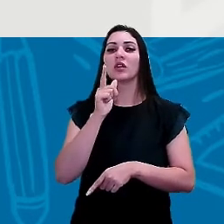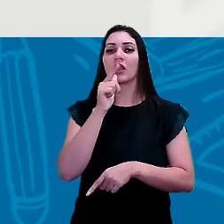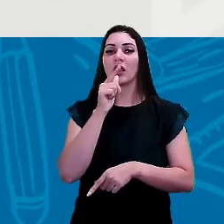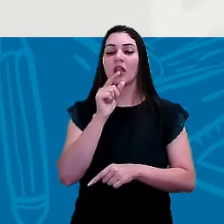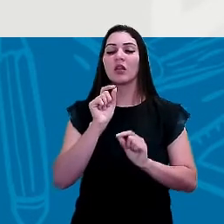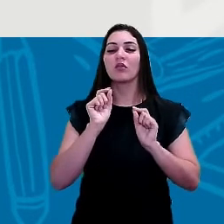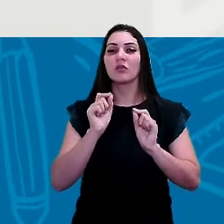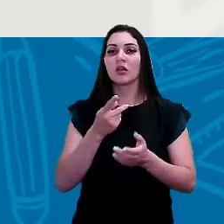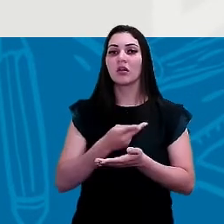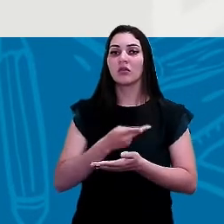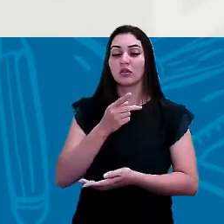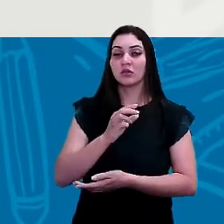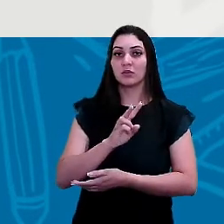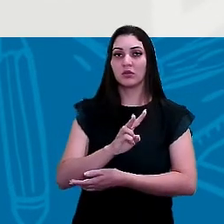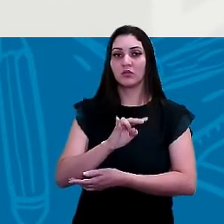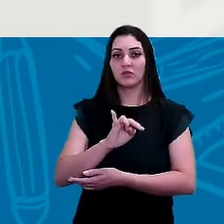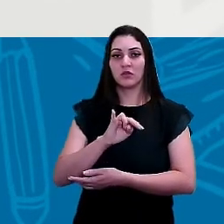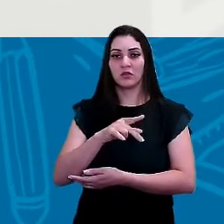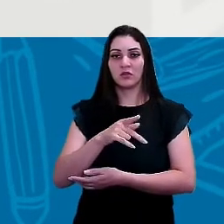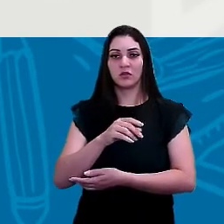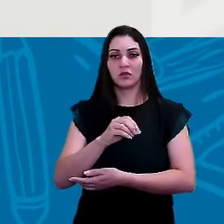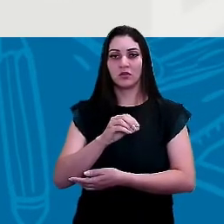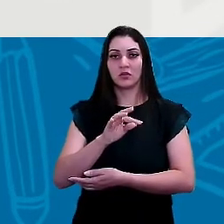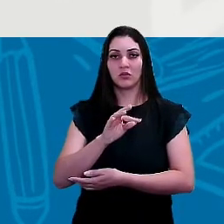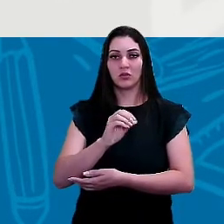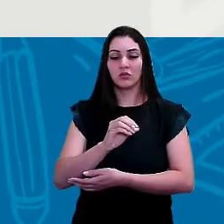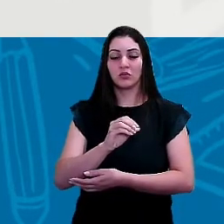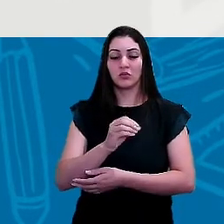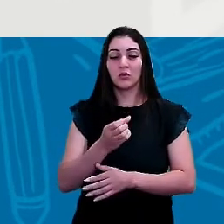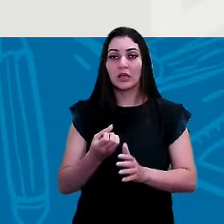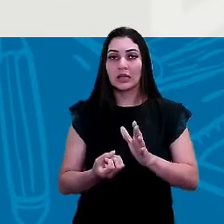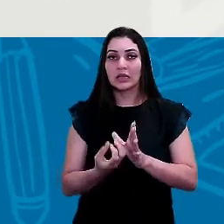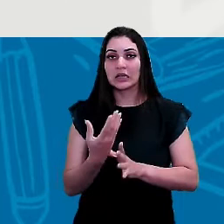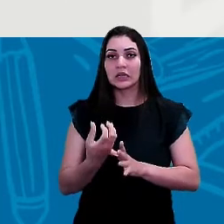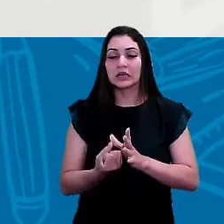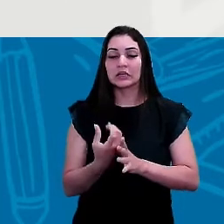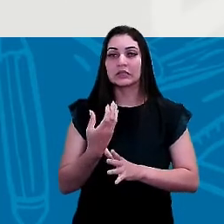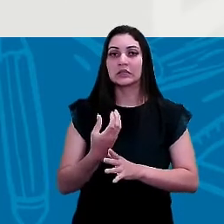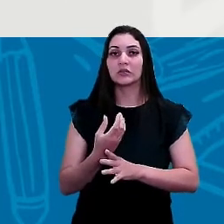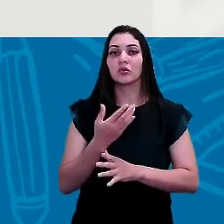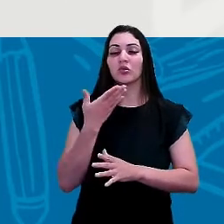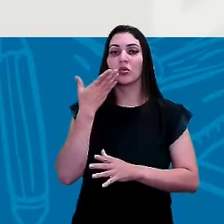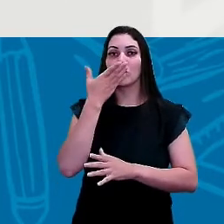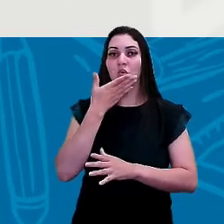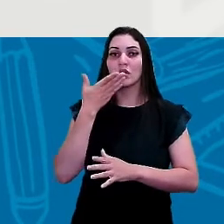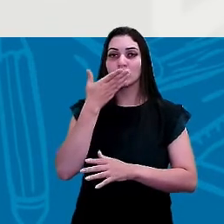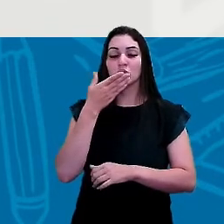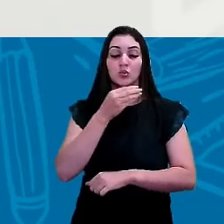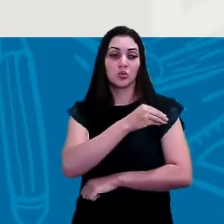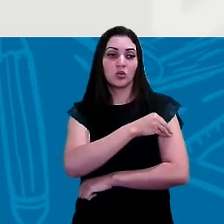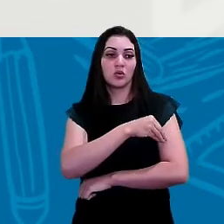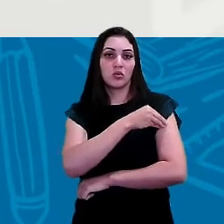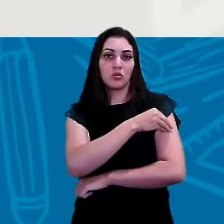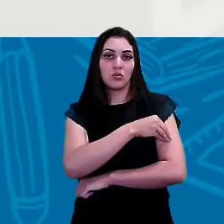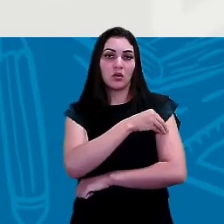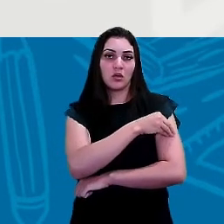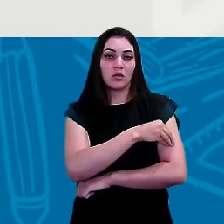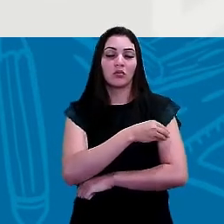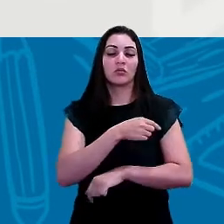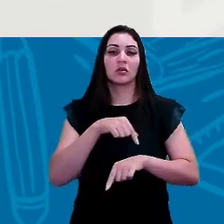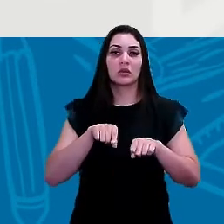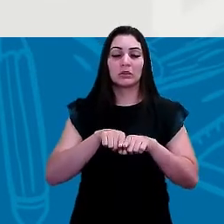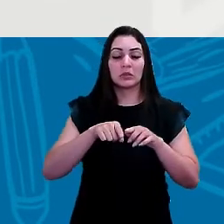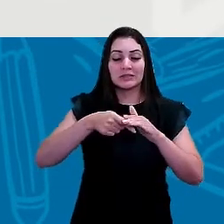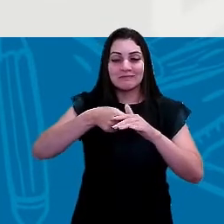vinhoto, resultante da fabricação do açúcar e do álcool, e pelo vazamento de tanques de armazenamento subterrâneos